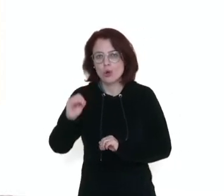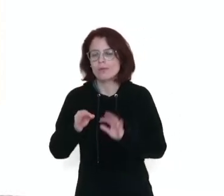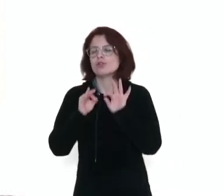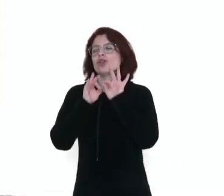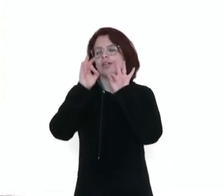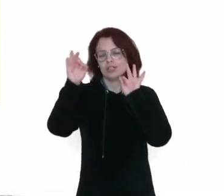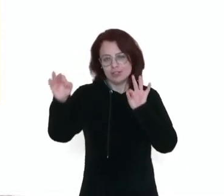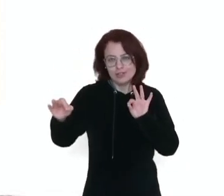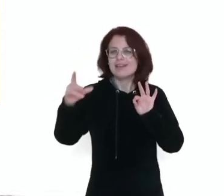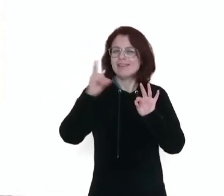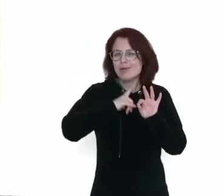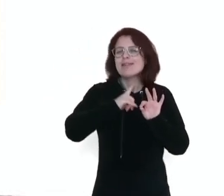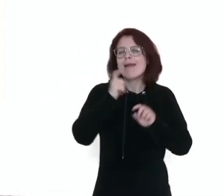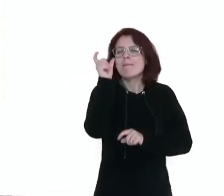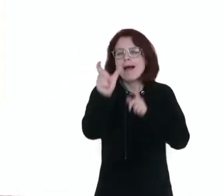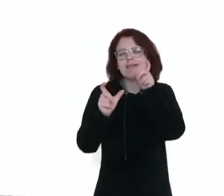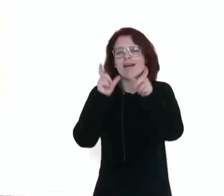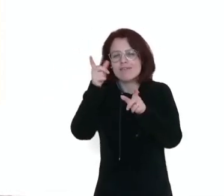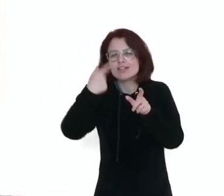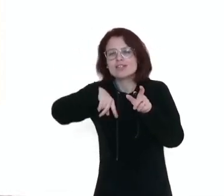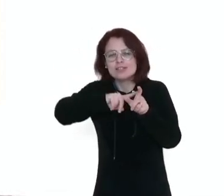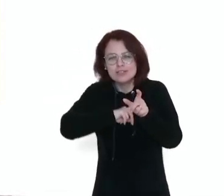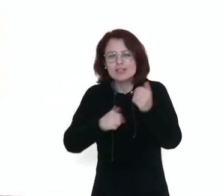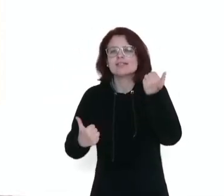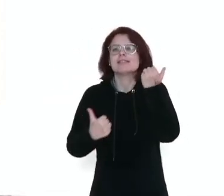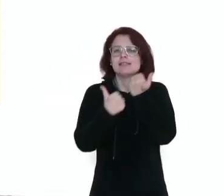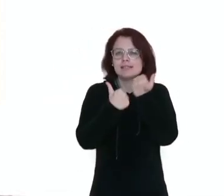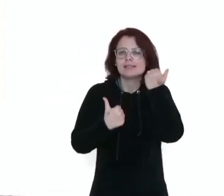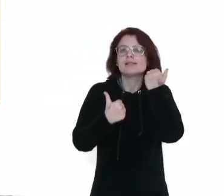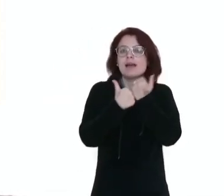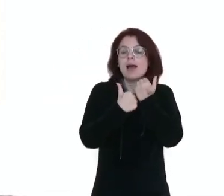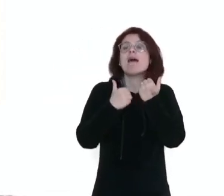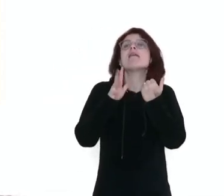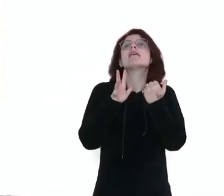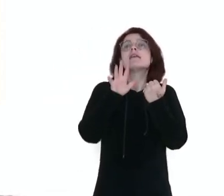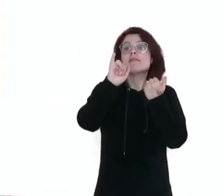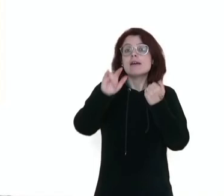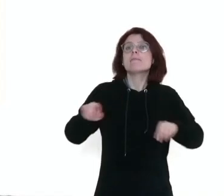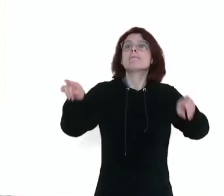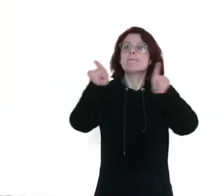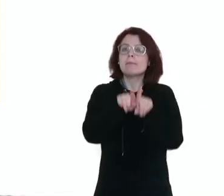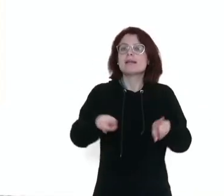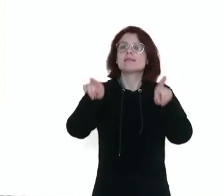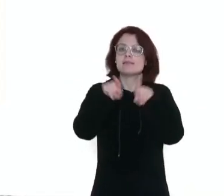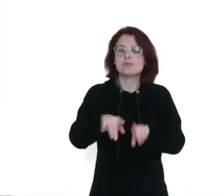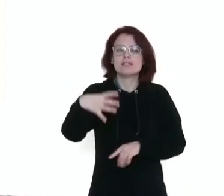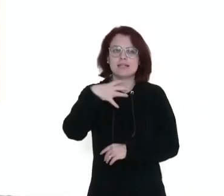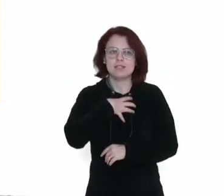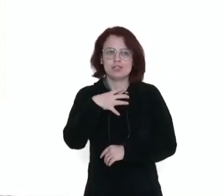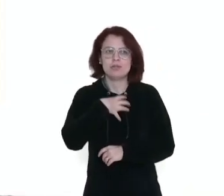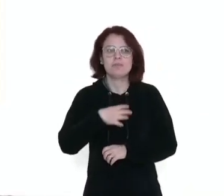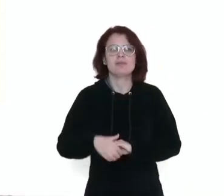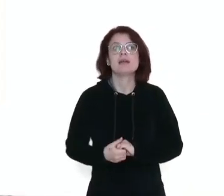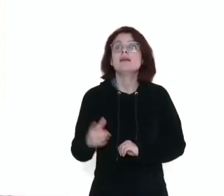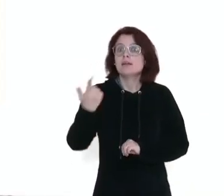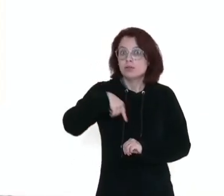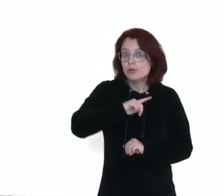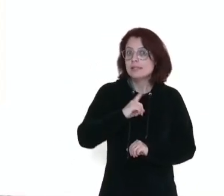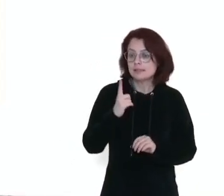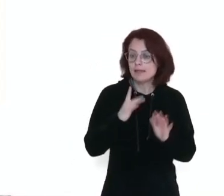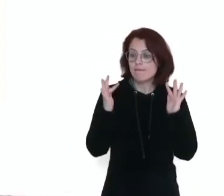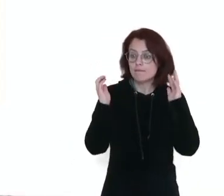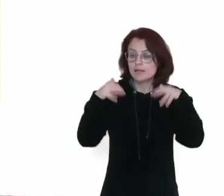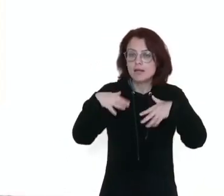os sinônimos que poderiam ser utilizados permanecendo o sentido de contrariedade. E aqui a gente tem no final do texto,